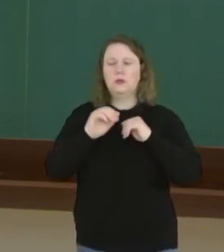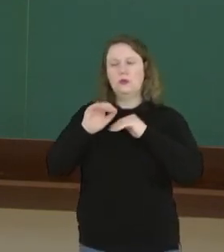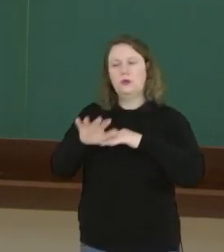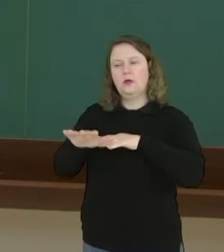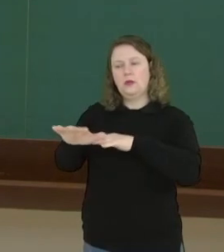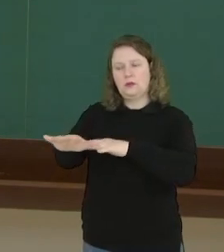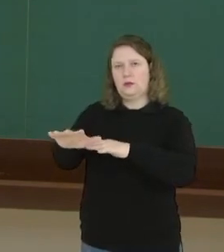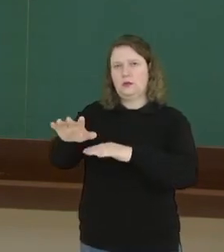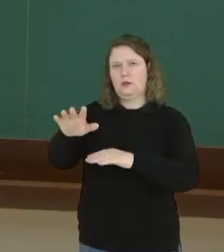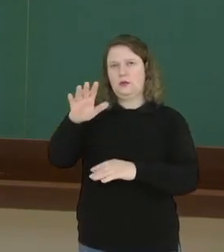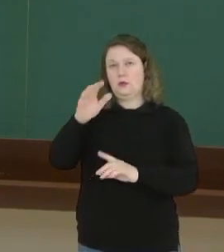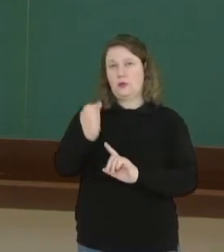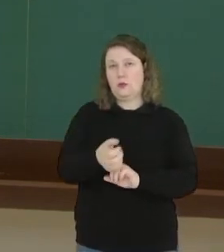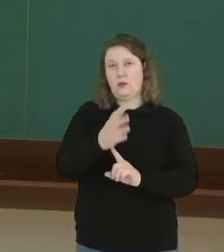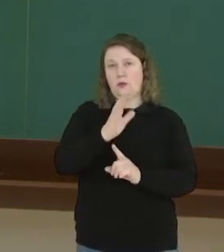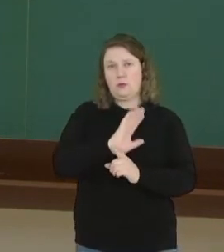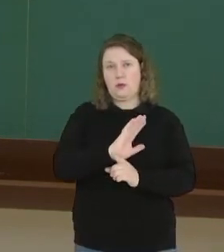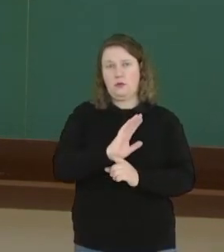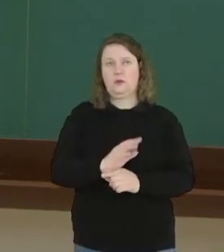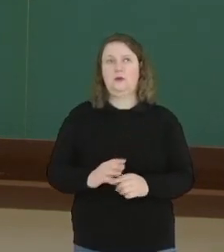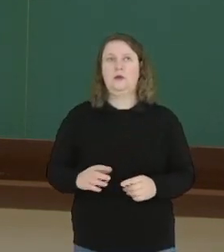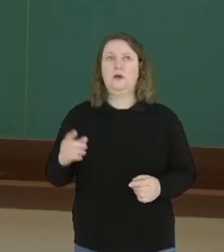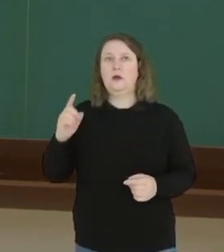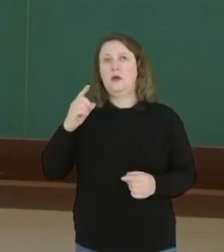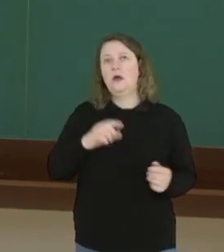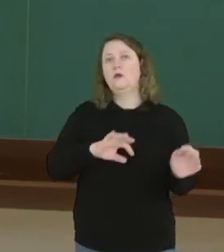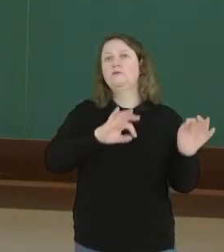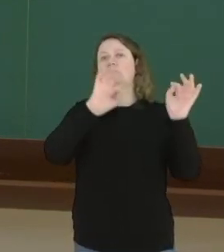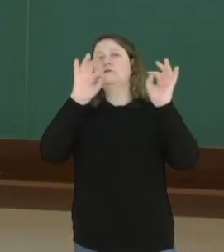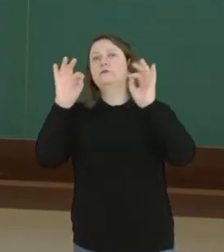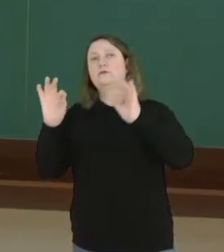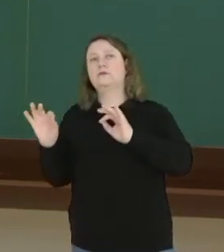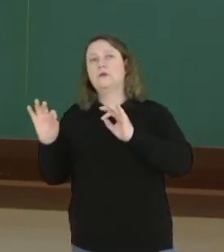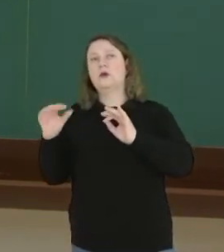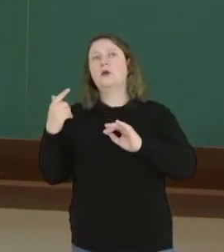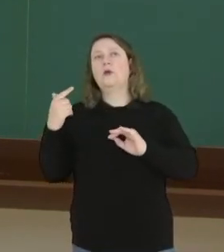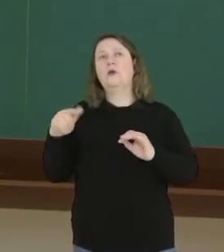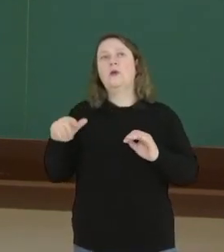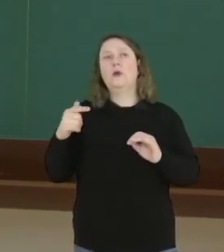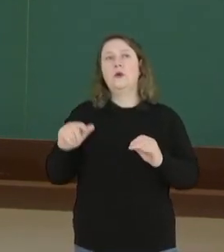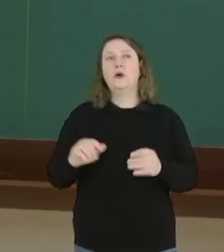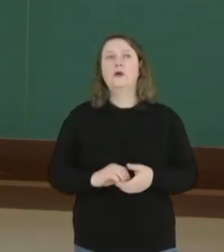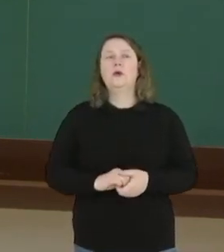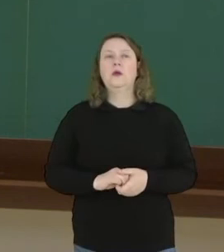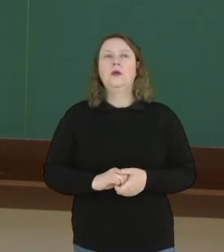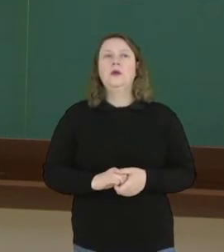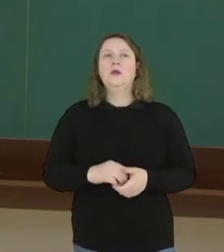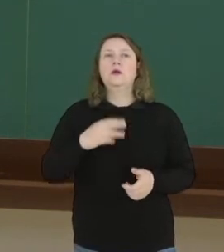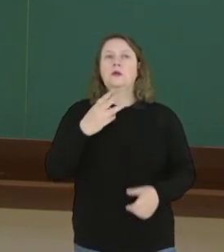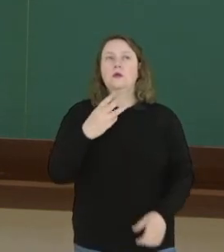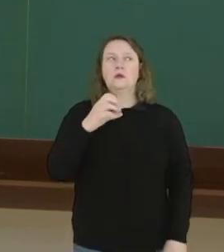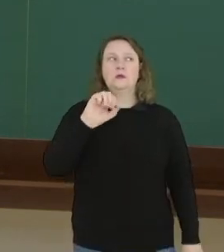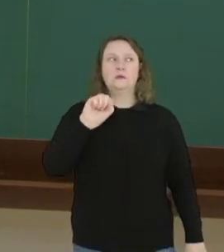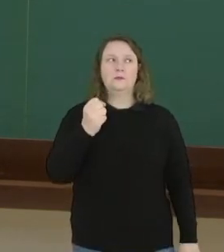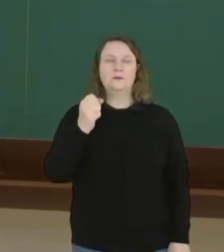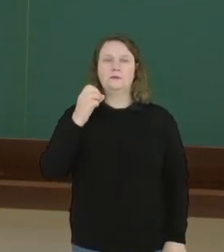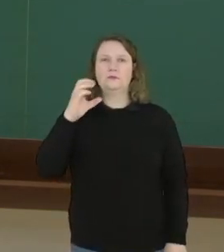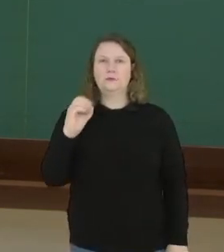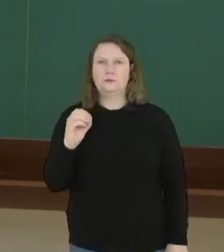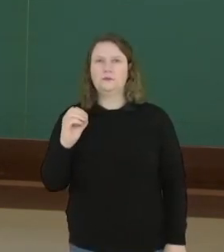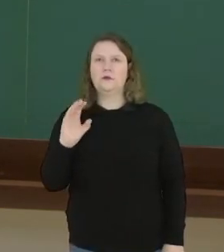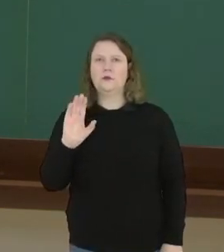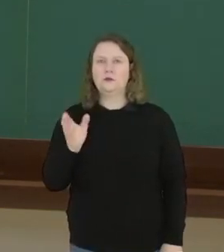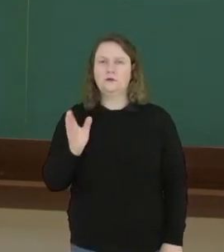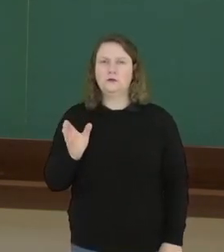proteger fronteiras. Já em 380, esse aqui é o imperador Constantino, com a ideia de tudo em Milão, e já em 380 o imperador